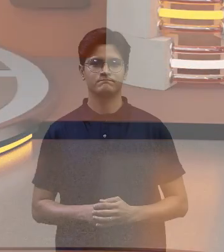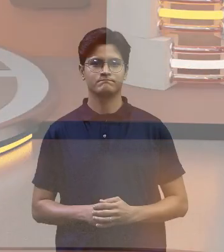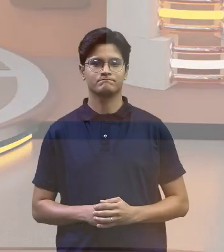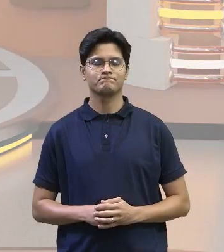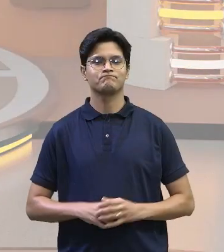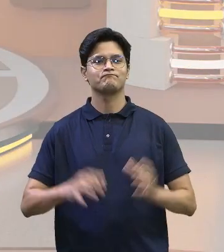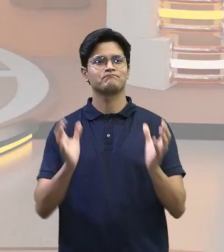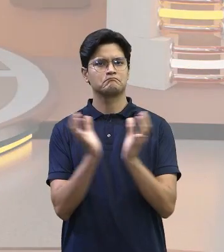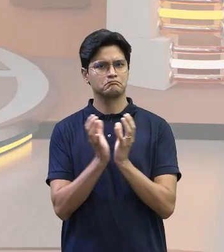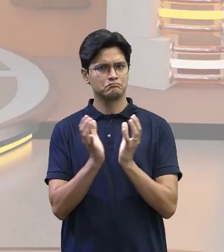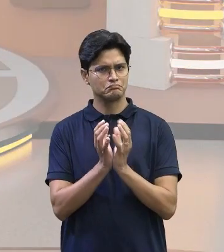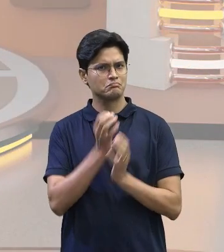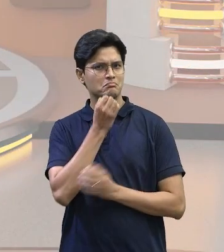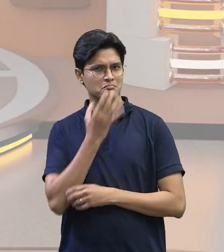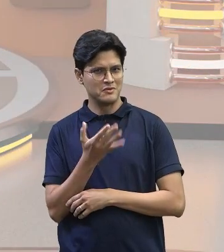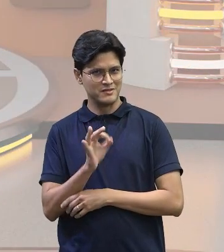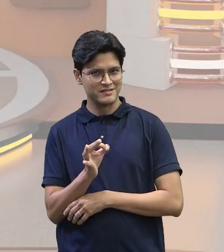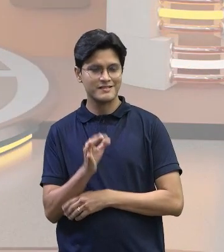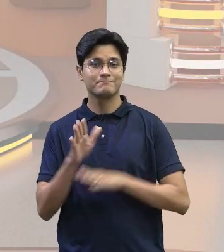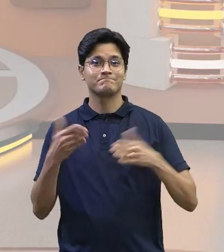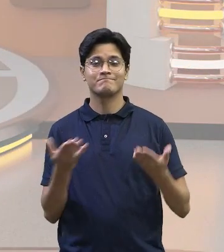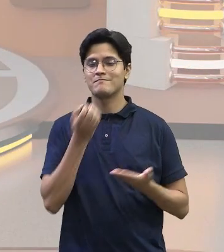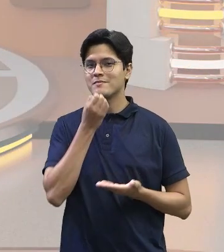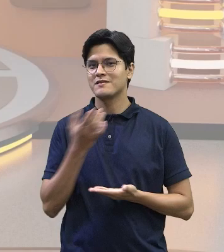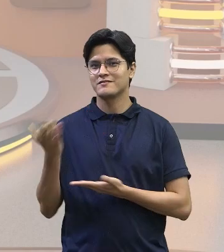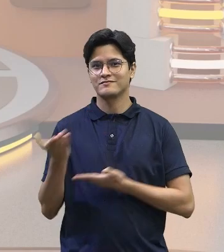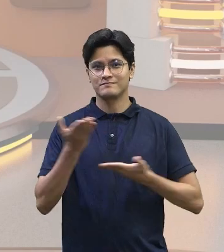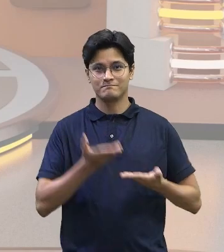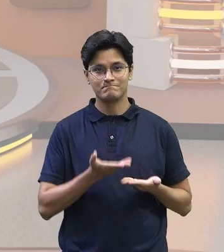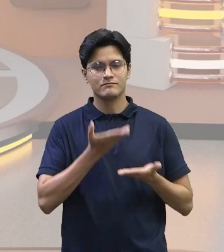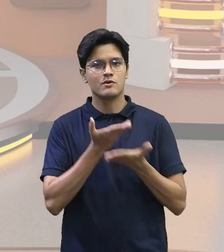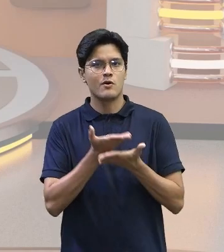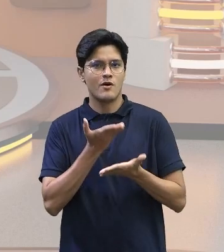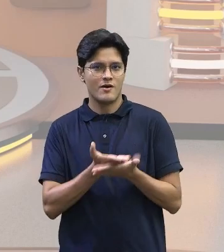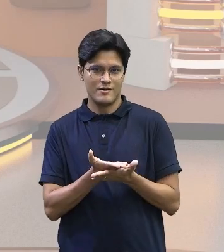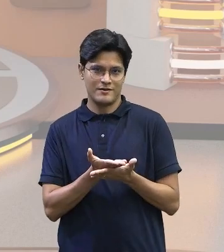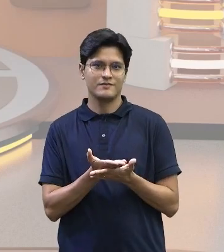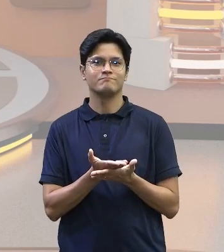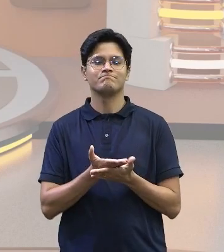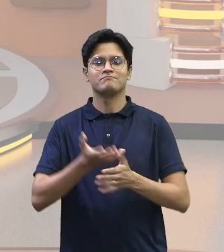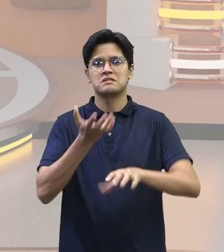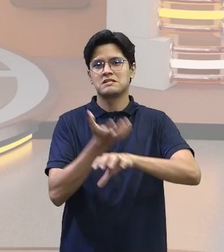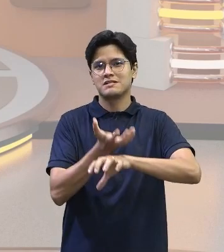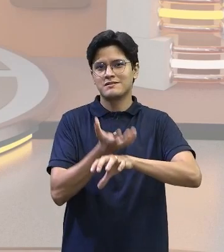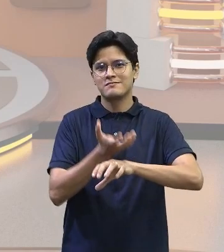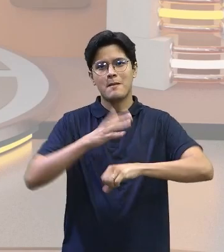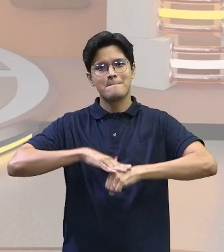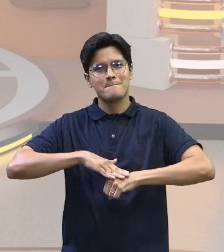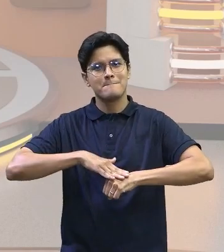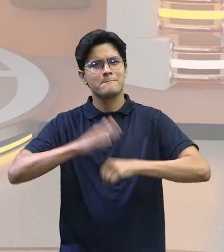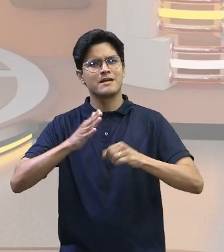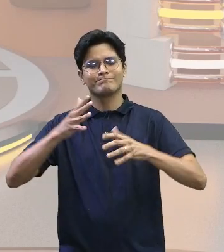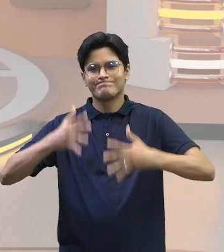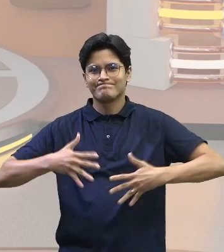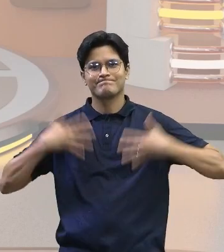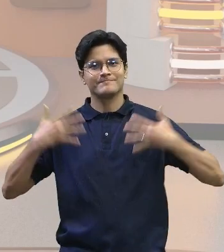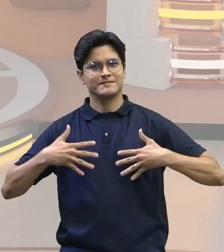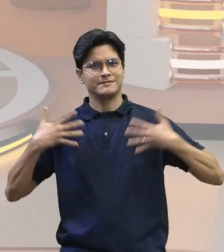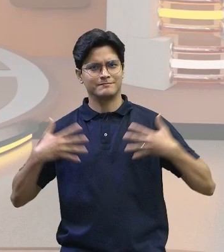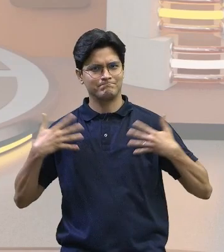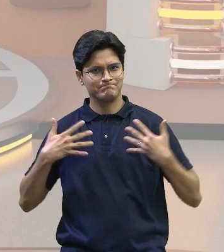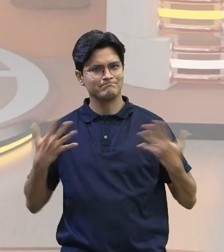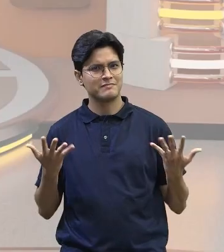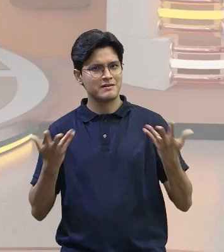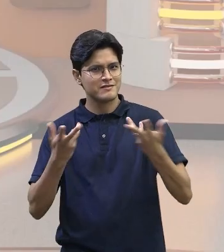Turma boa, sejam muito bem-vindos a mais uma aula desta que é a disciplina mais empolgante, mais apaixonante,